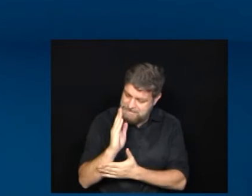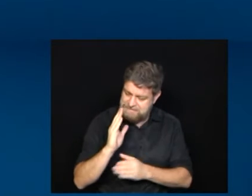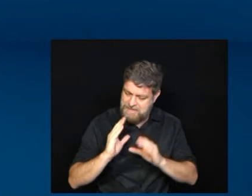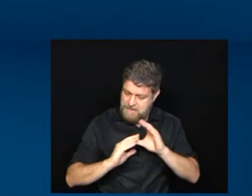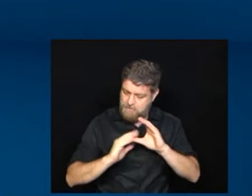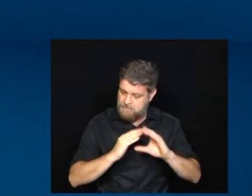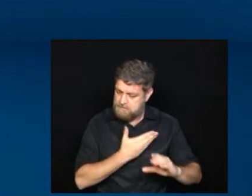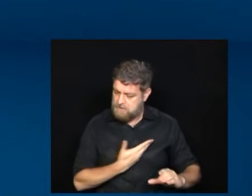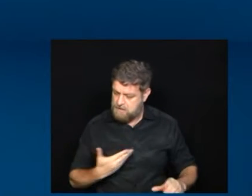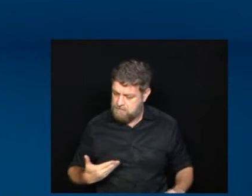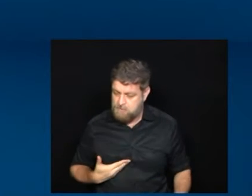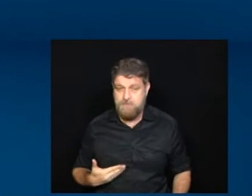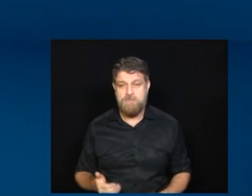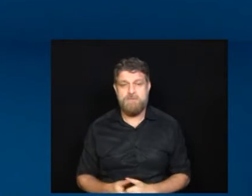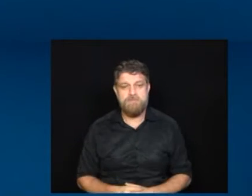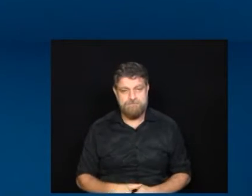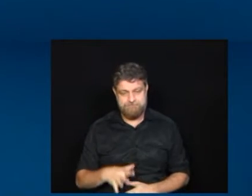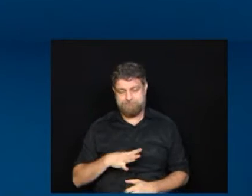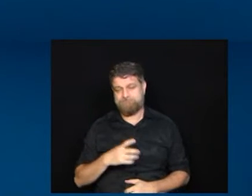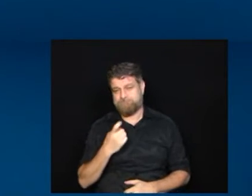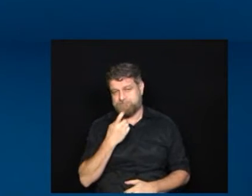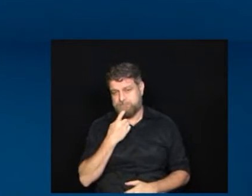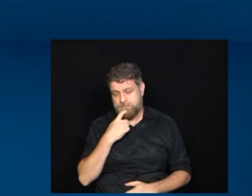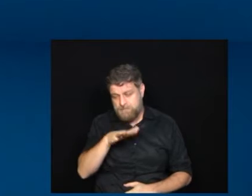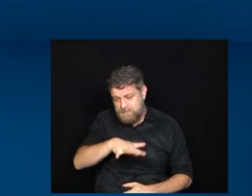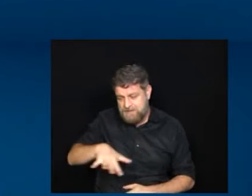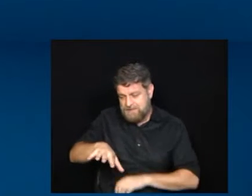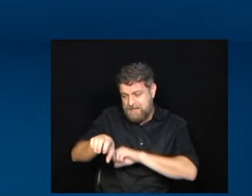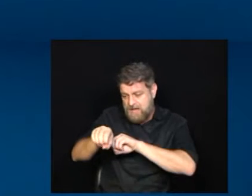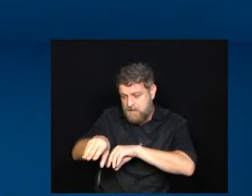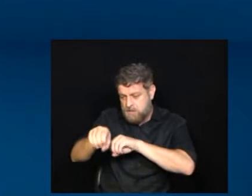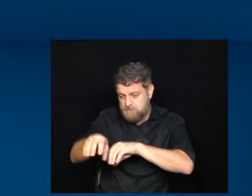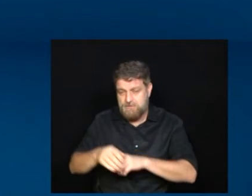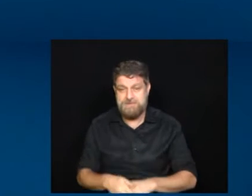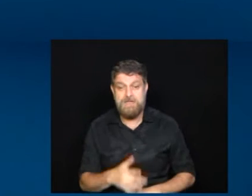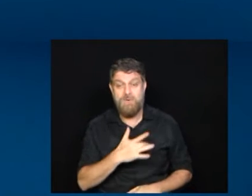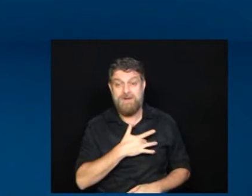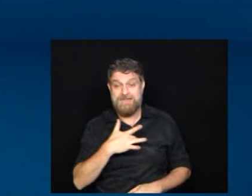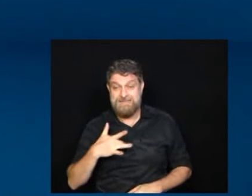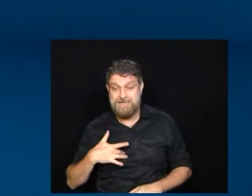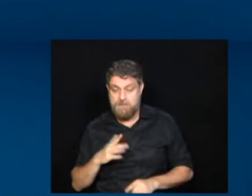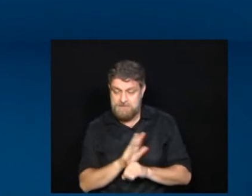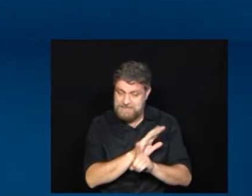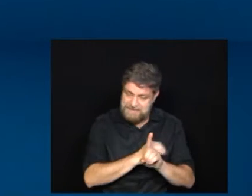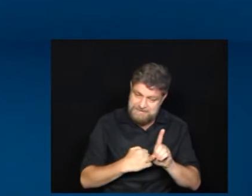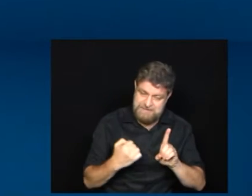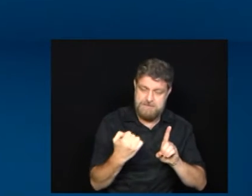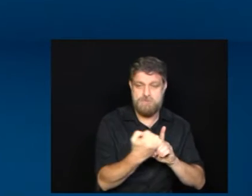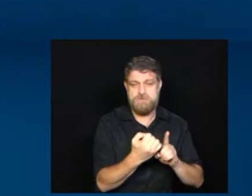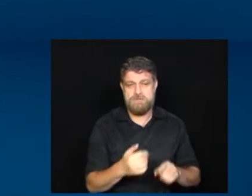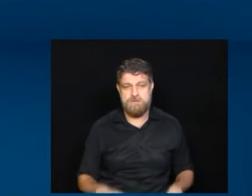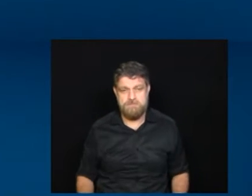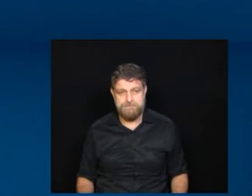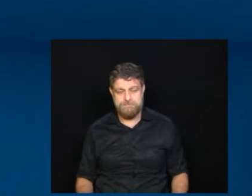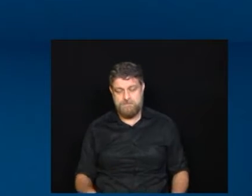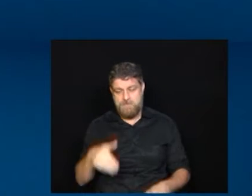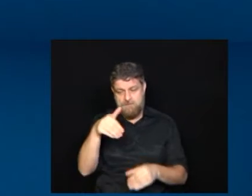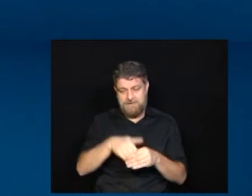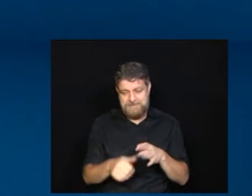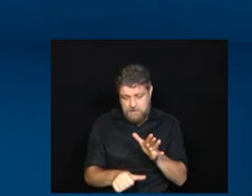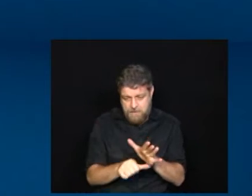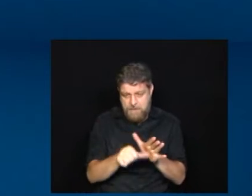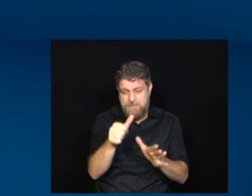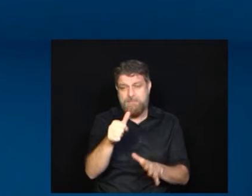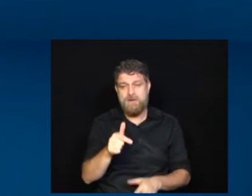em concursos públicos municipais nas áreas de educação, saúde e assistência social. Em turno único está na